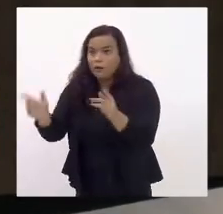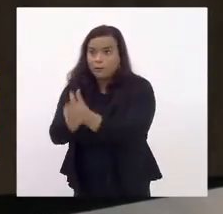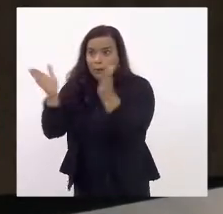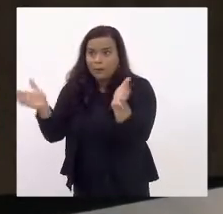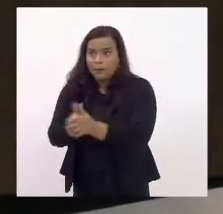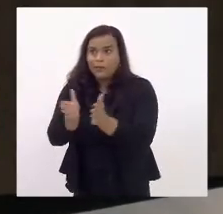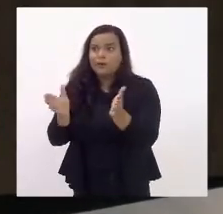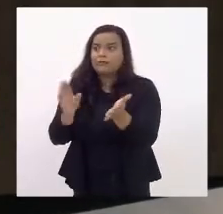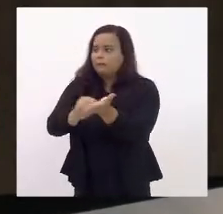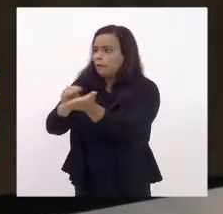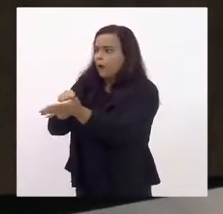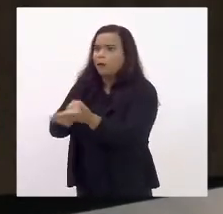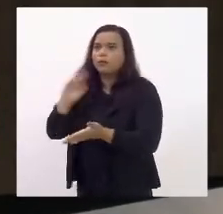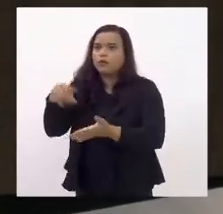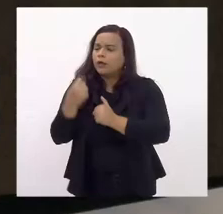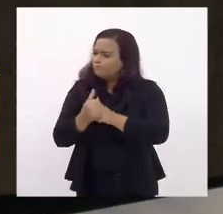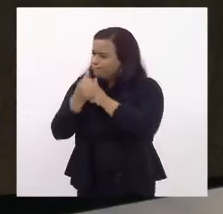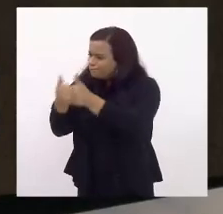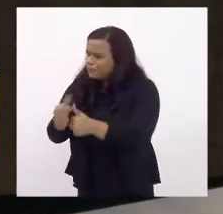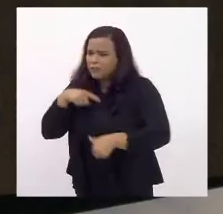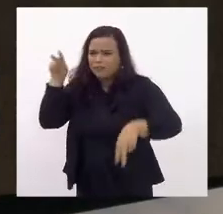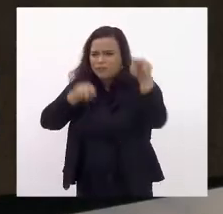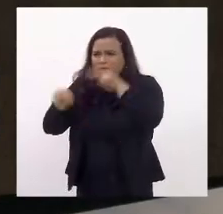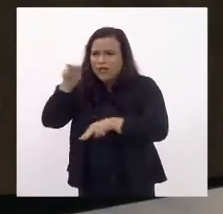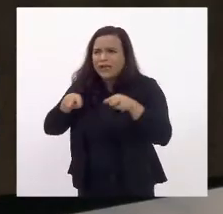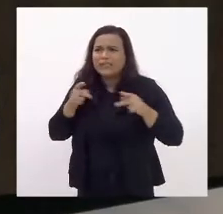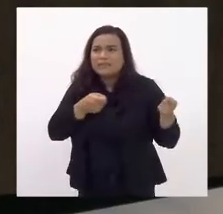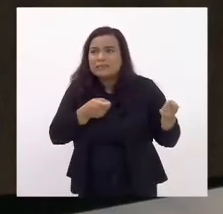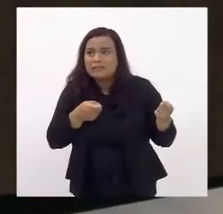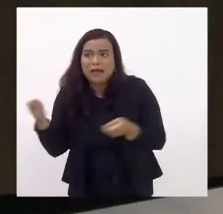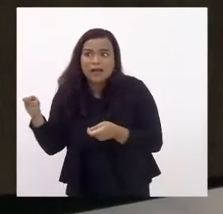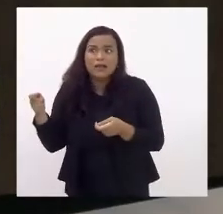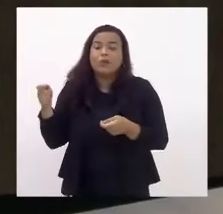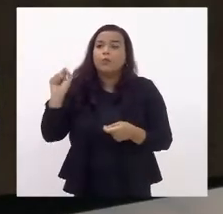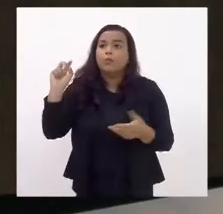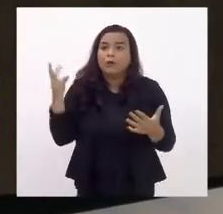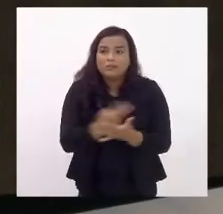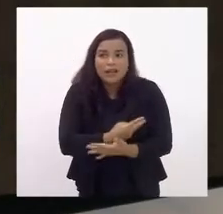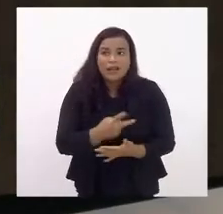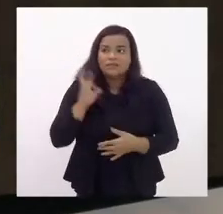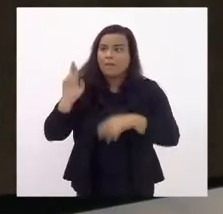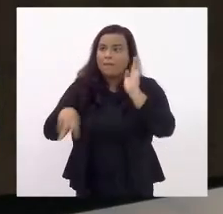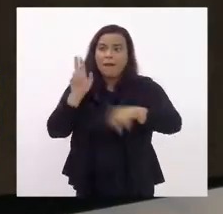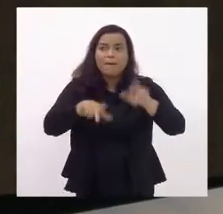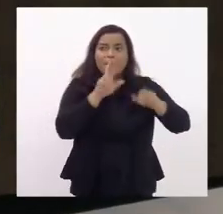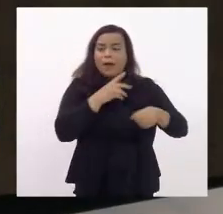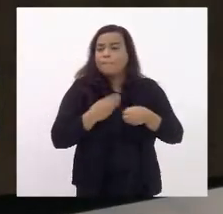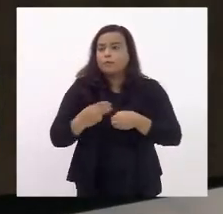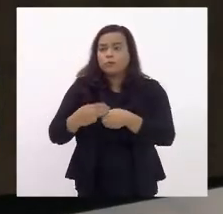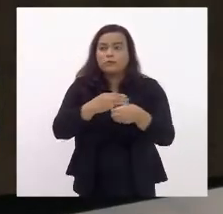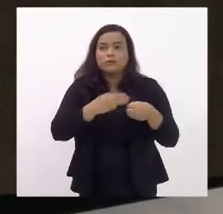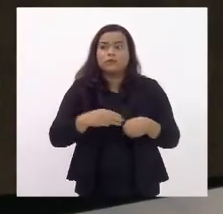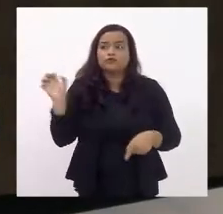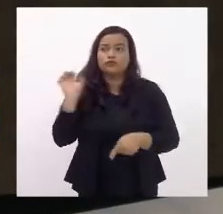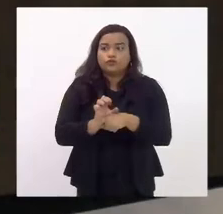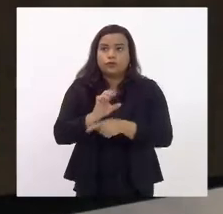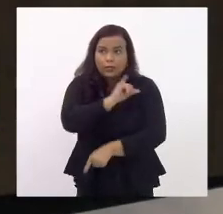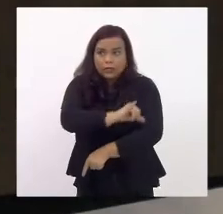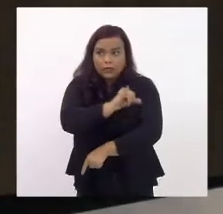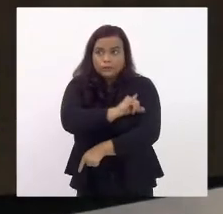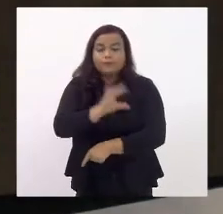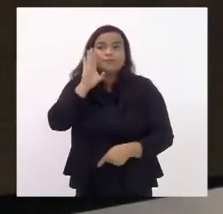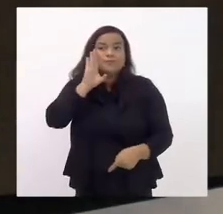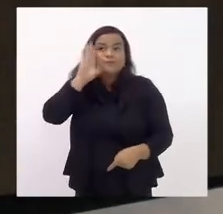gente tem acompanhado sistematicamente a situação em diferentes municípios do Estado do Rio de Janeiro, mas,